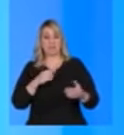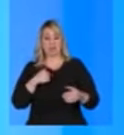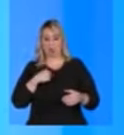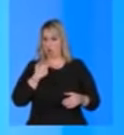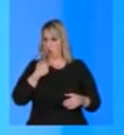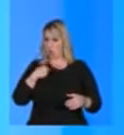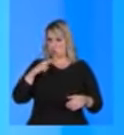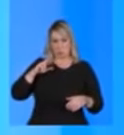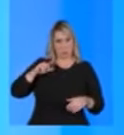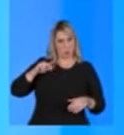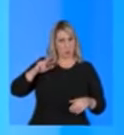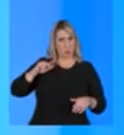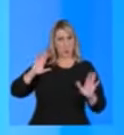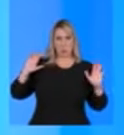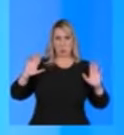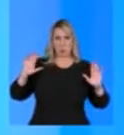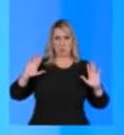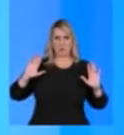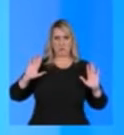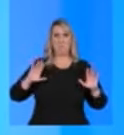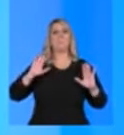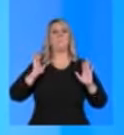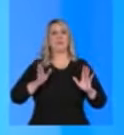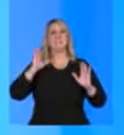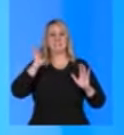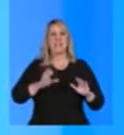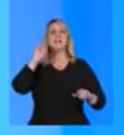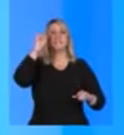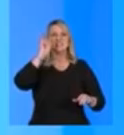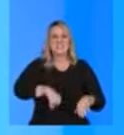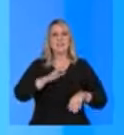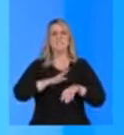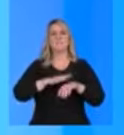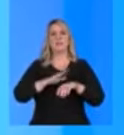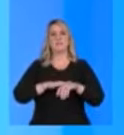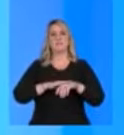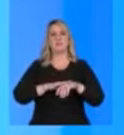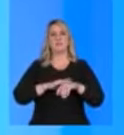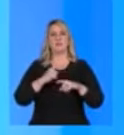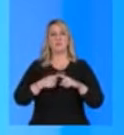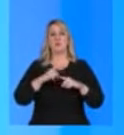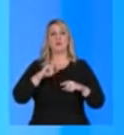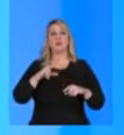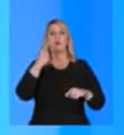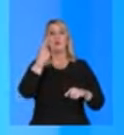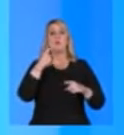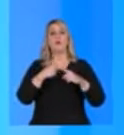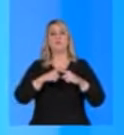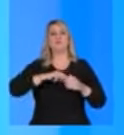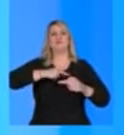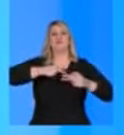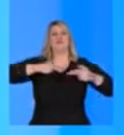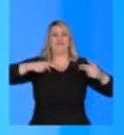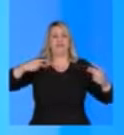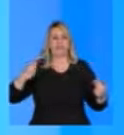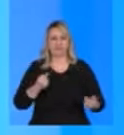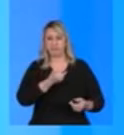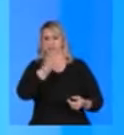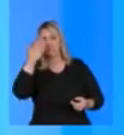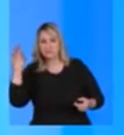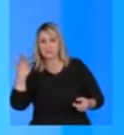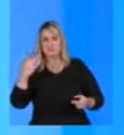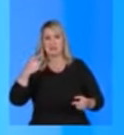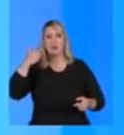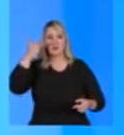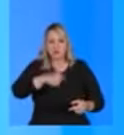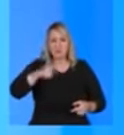dizer que nunca fizeram aquilo que fizeram várias vezes porque não foi apenas uma vez foram várias vezes a história